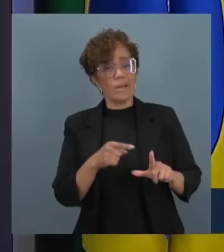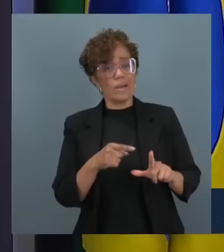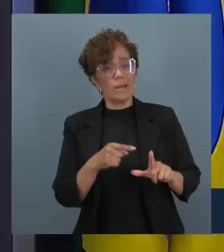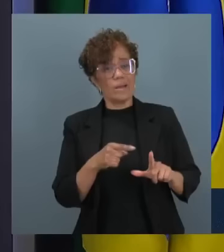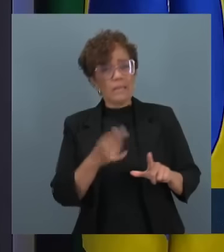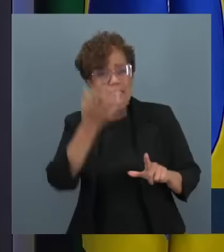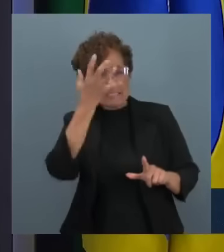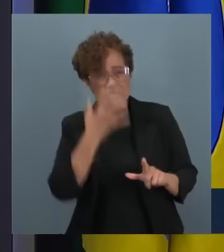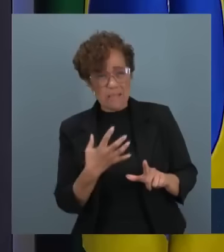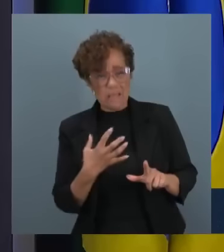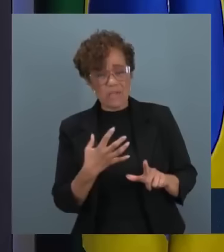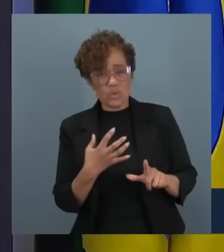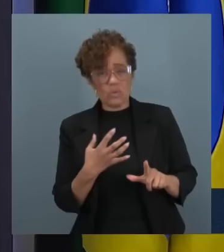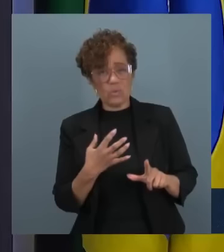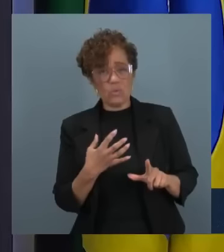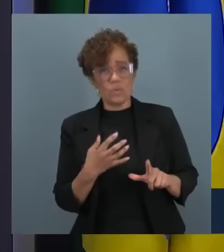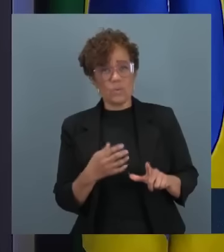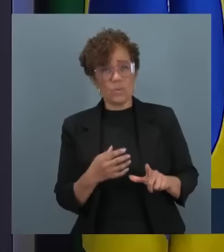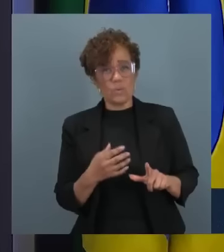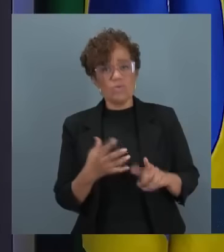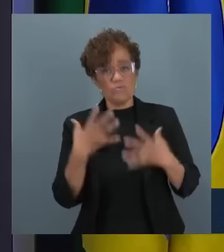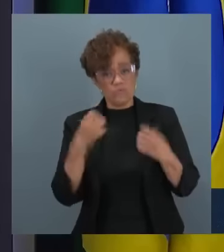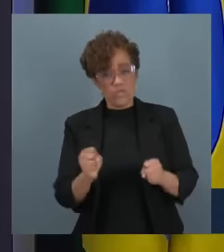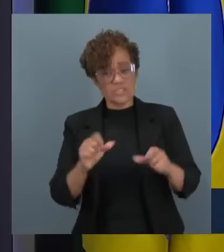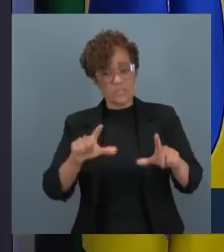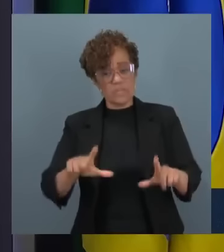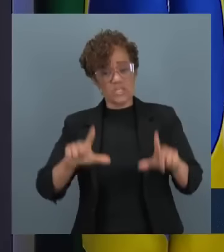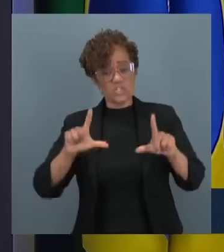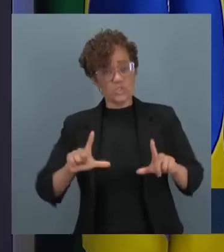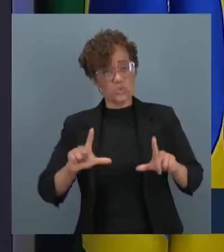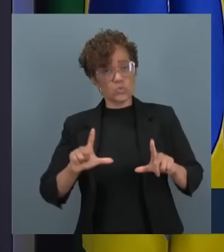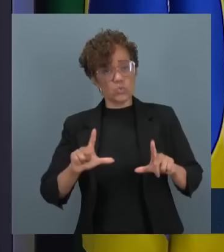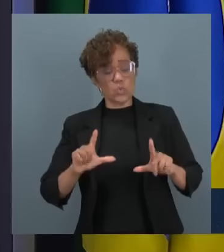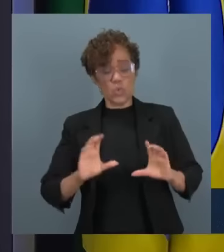É. Foi receber o título de cidadão